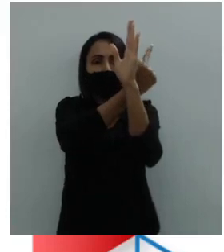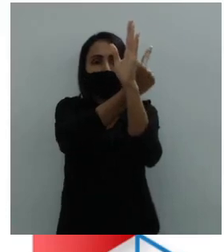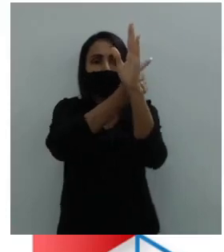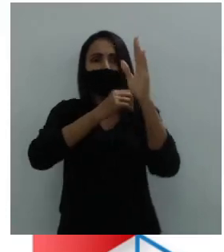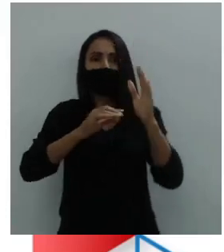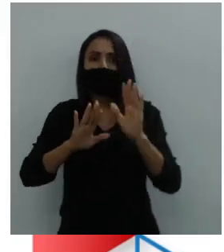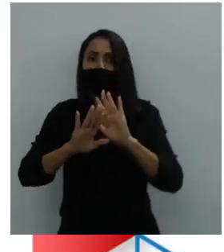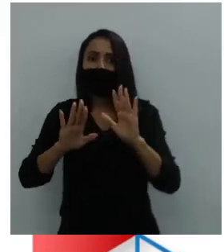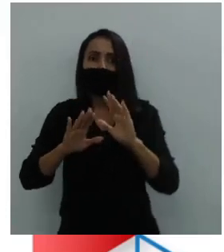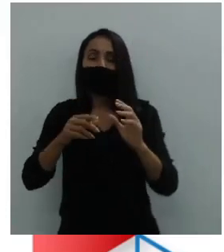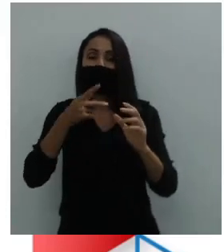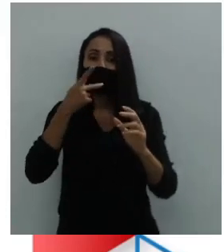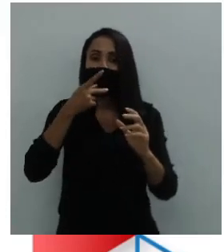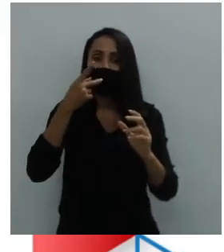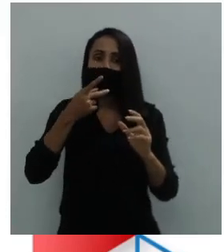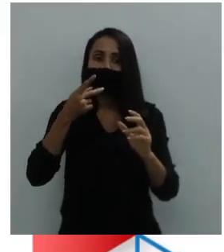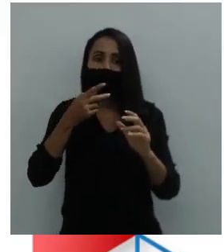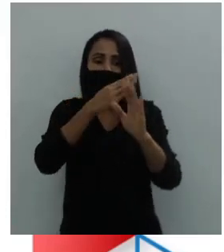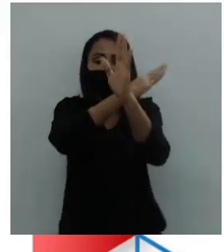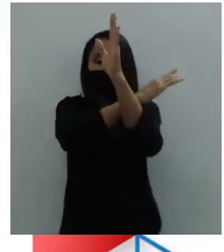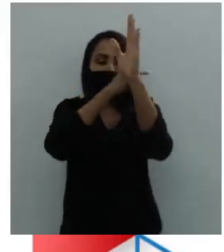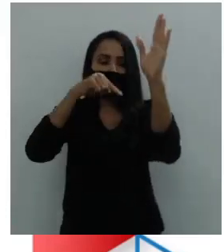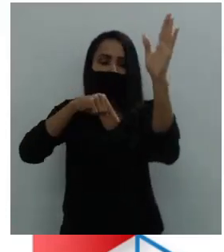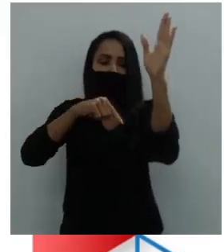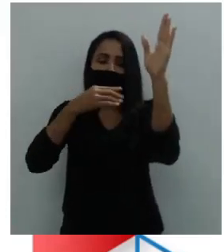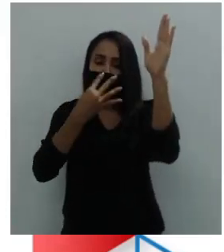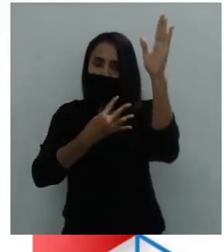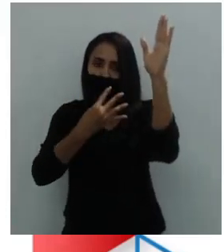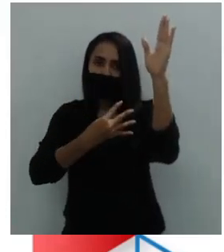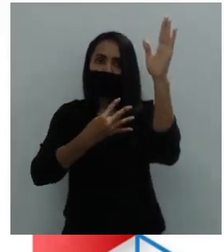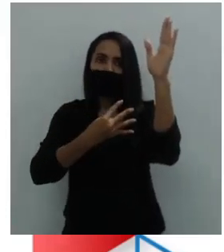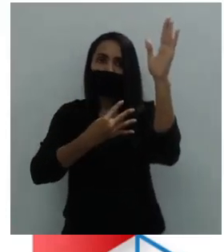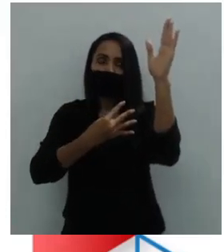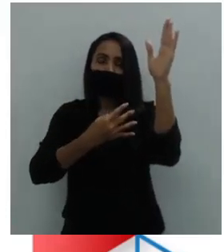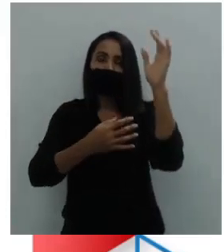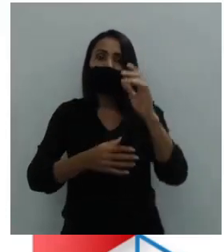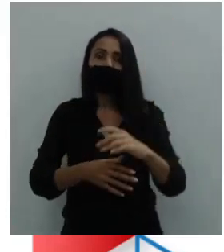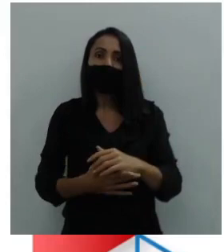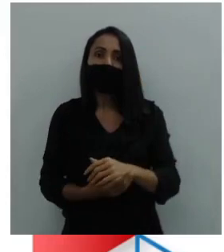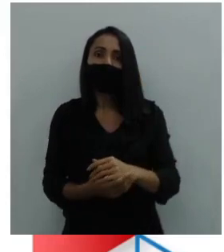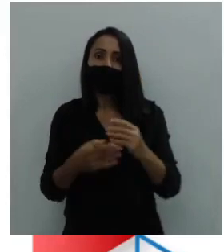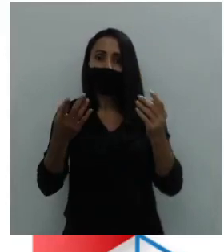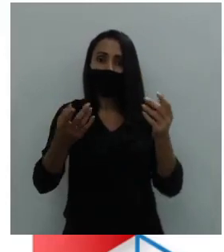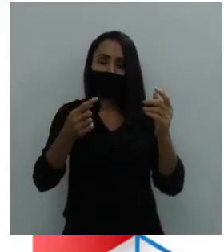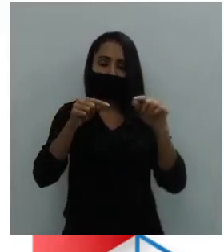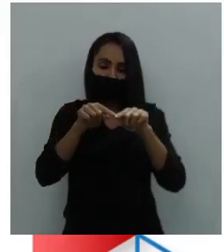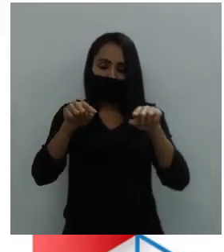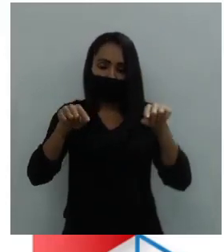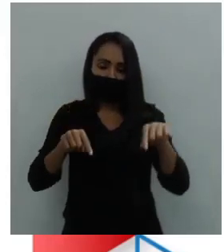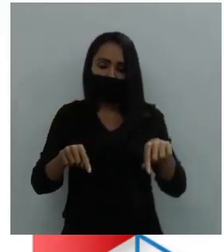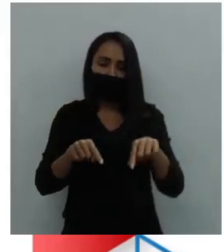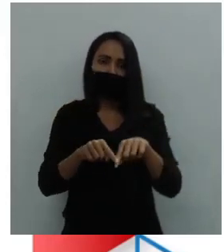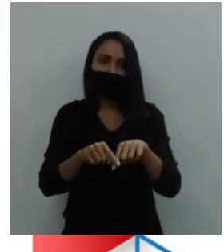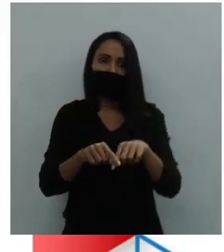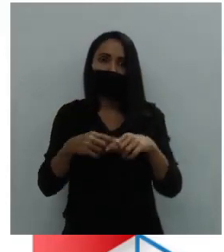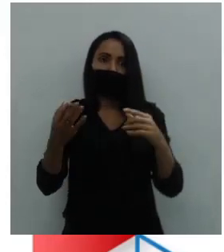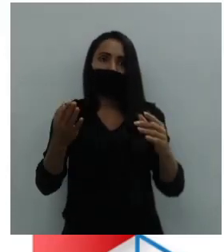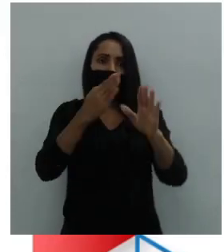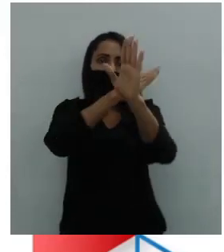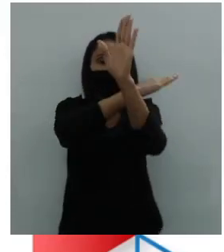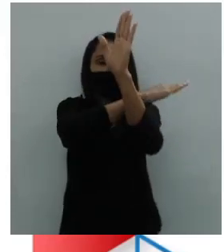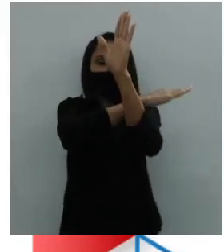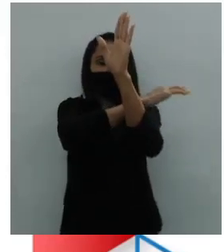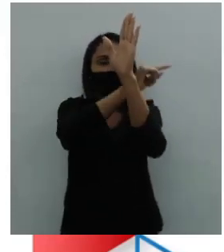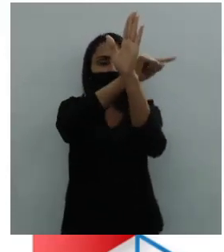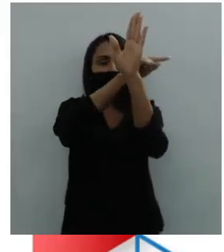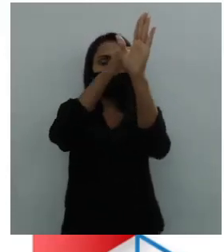questão não disse isso, ele falou, está no quarto quadrante. Então, se está no quarto, só pode ser para baixo. Se o lado tem 4 unidades e